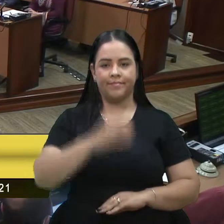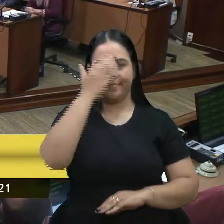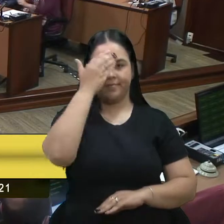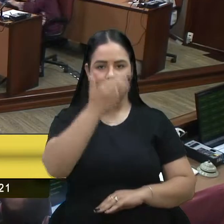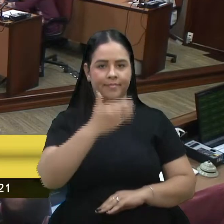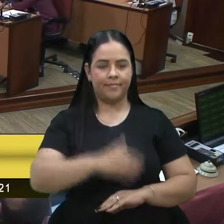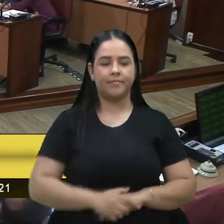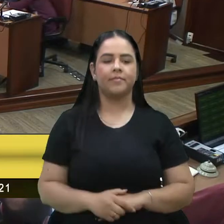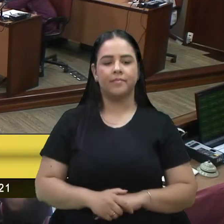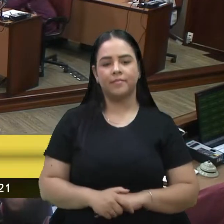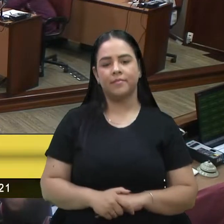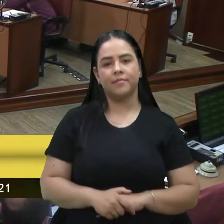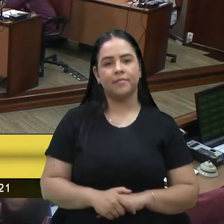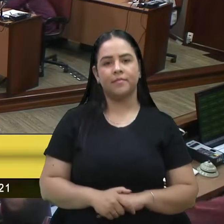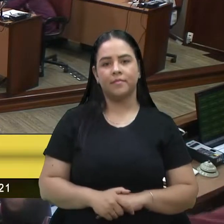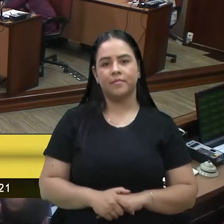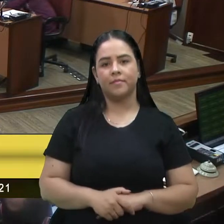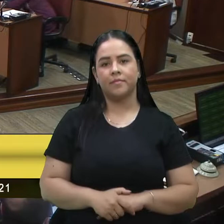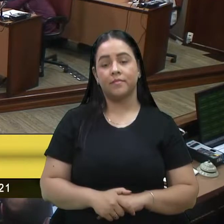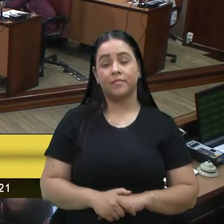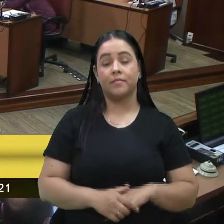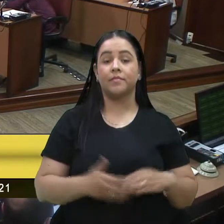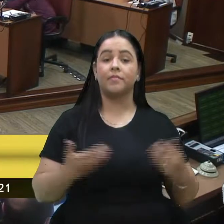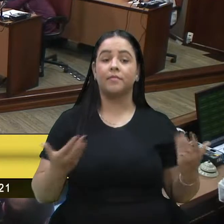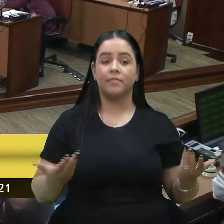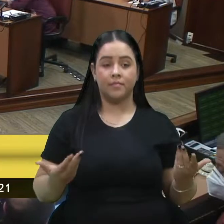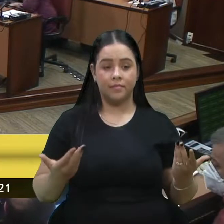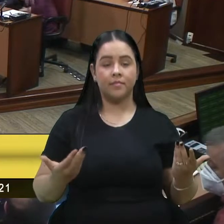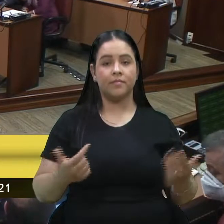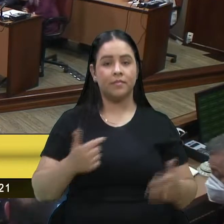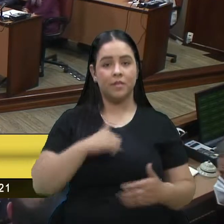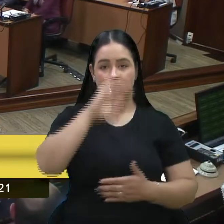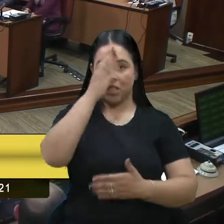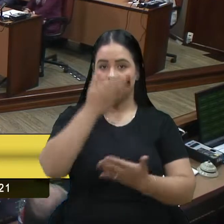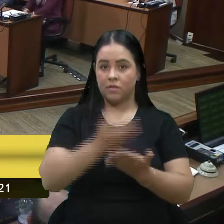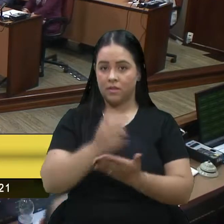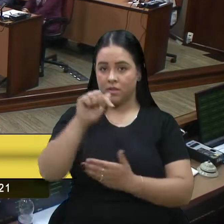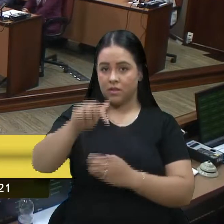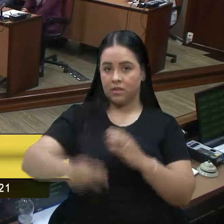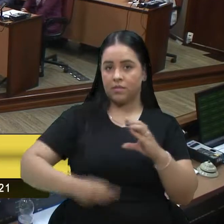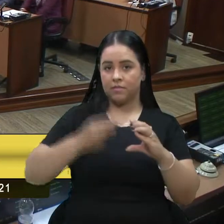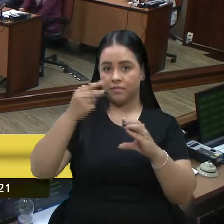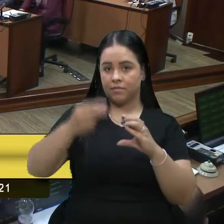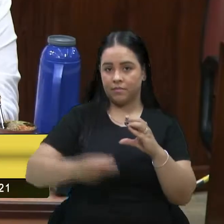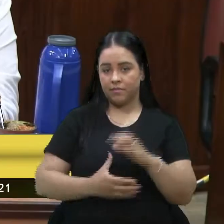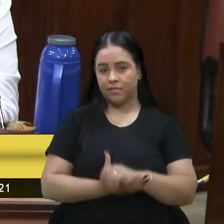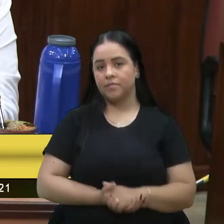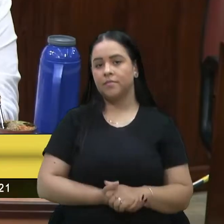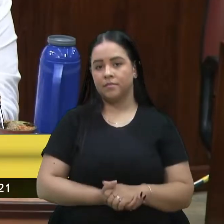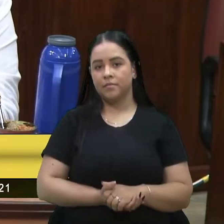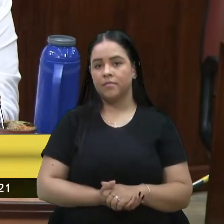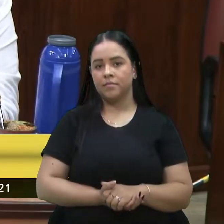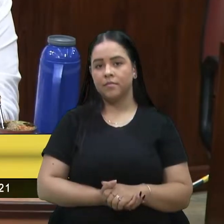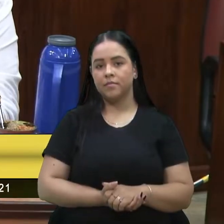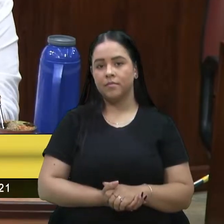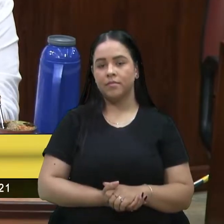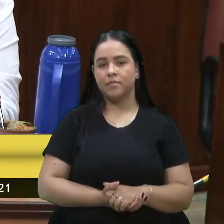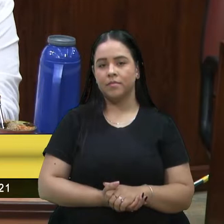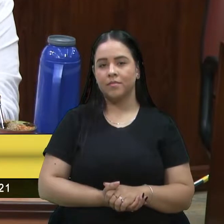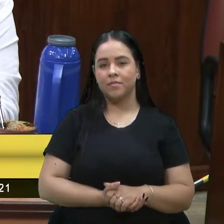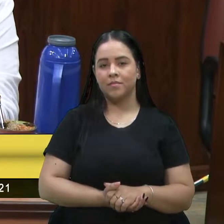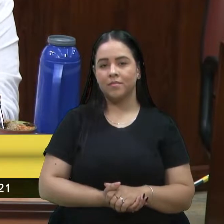Então, eu acho que essa Casa Legislativa, que